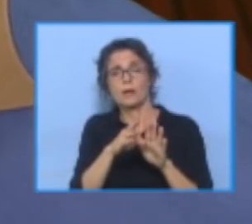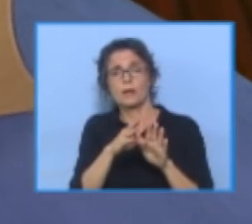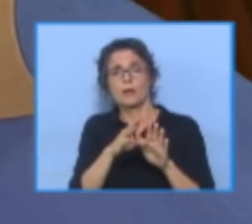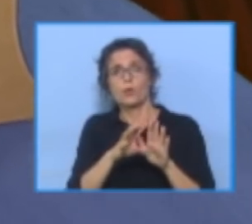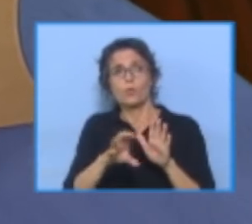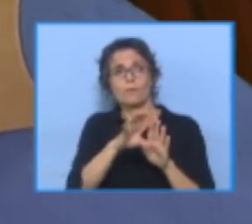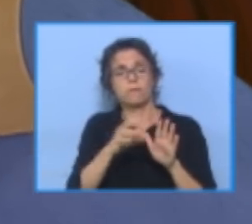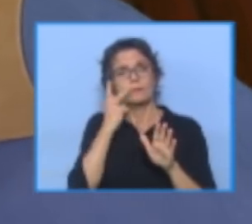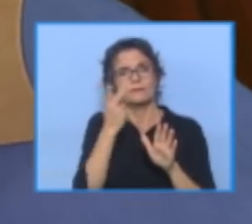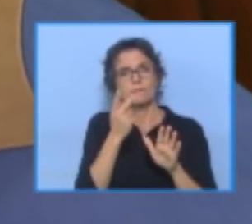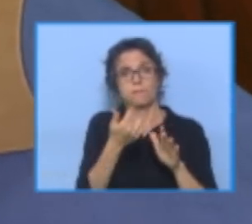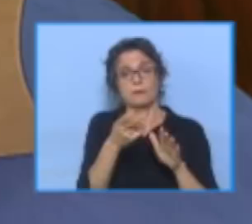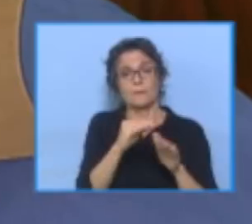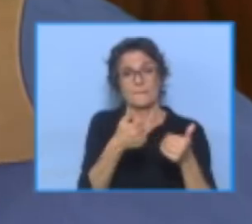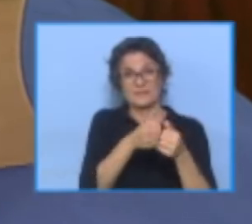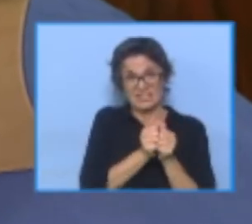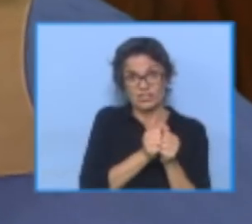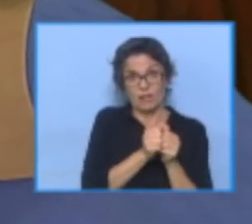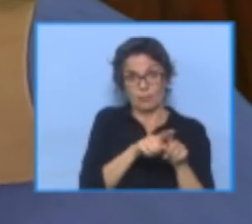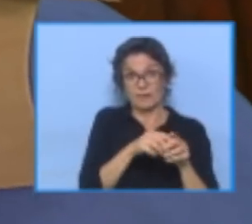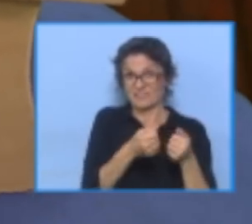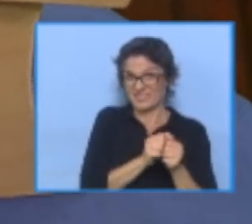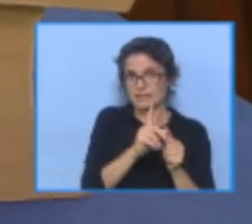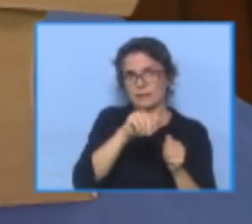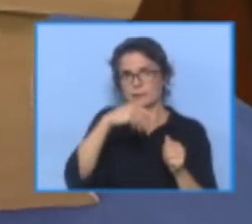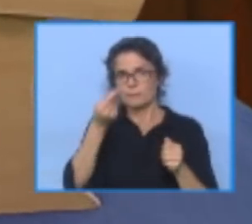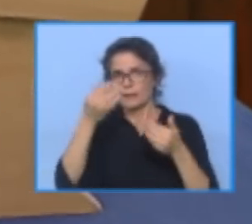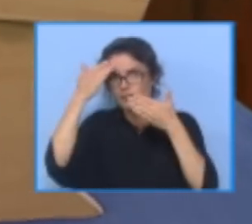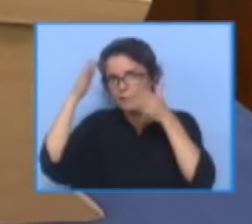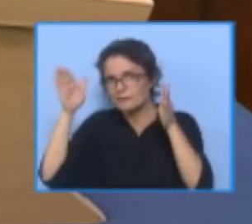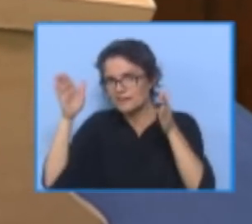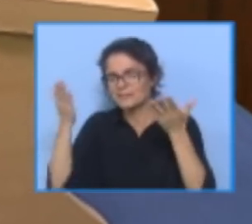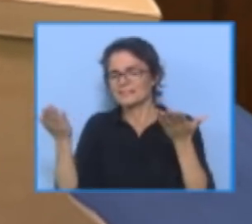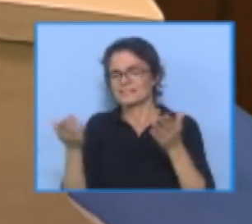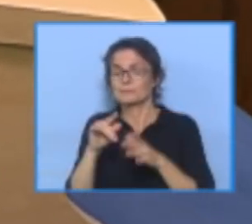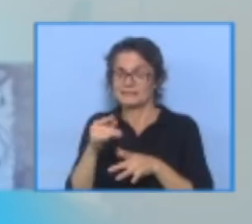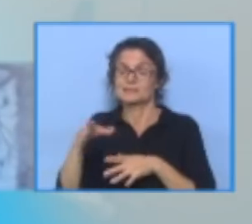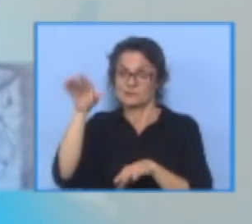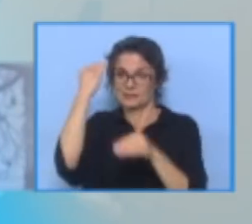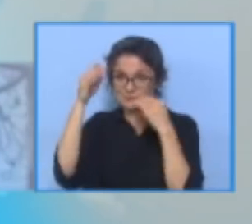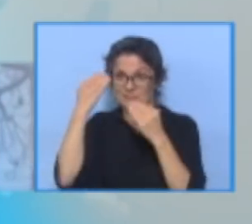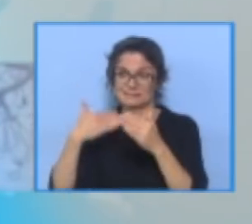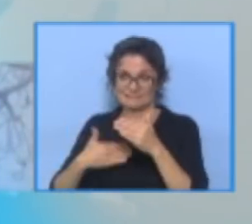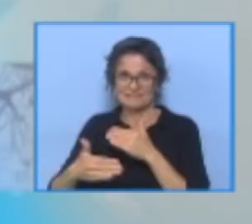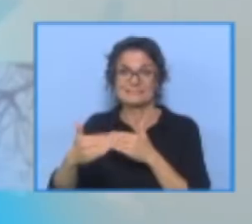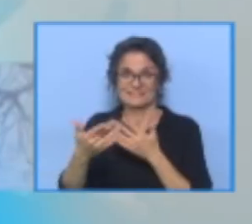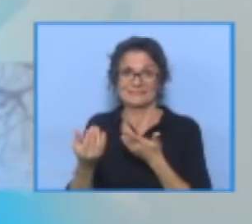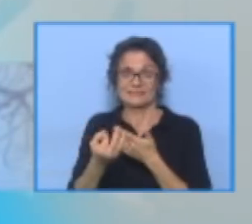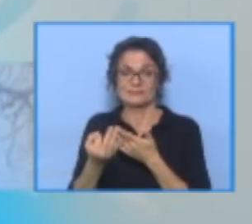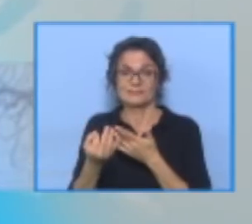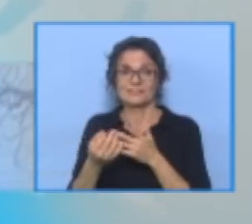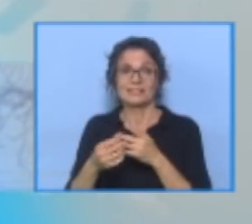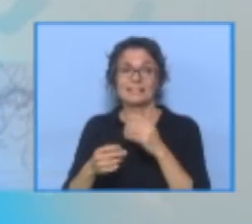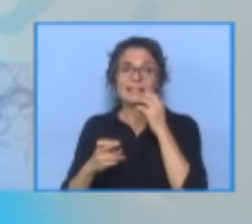da democracia? Bem, é uma aprendizagem. A Roménia, de facto, tem, assim como o nome diz,